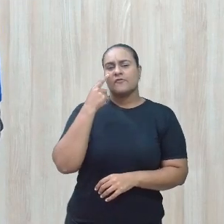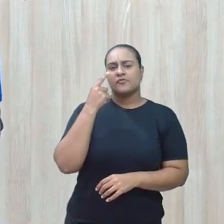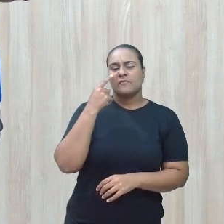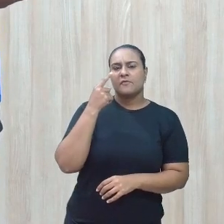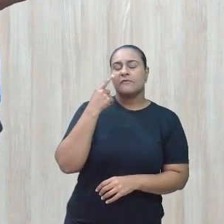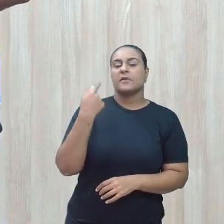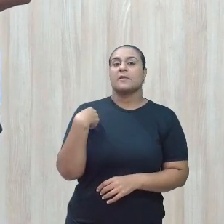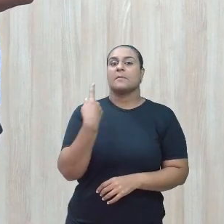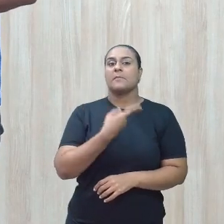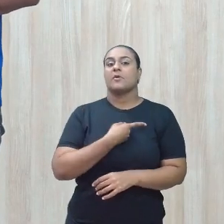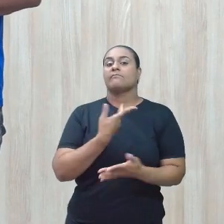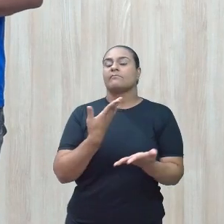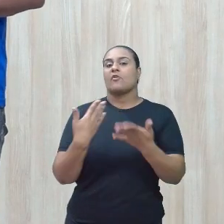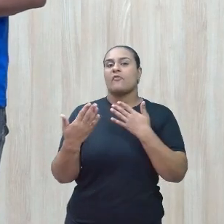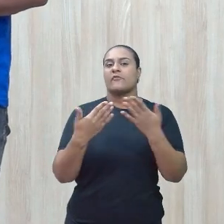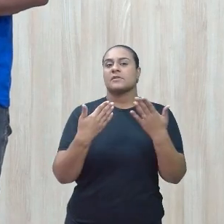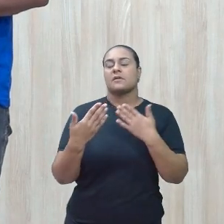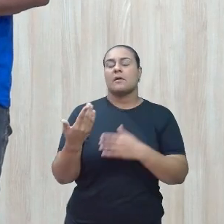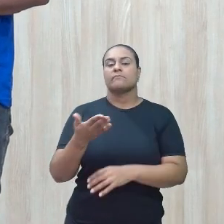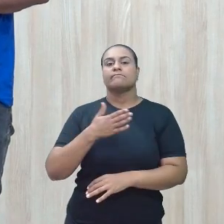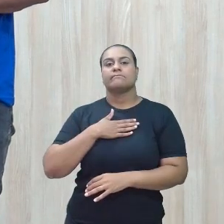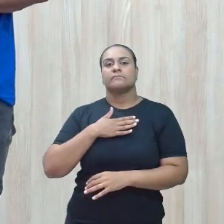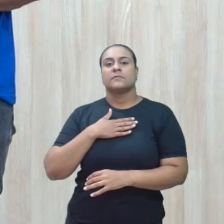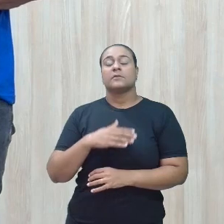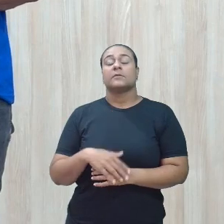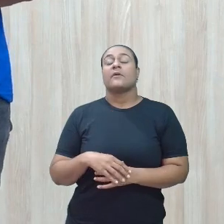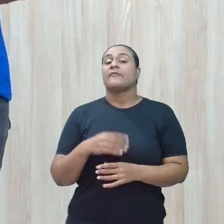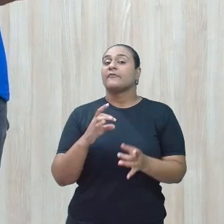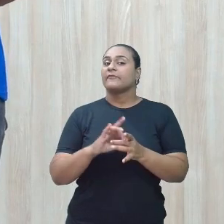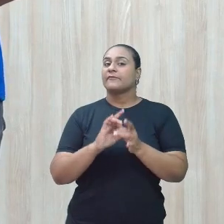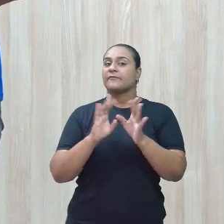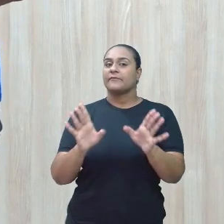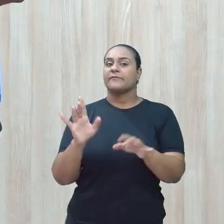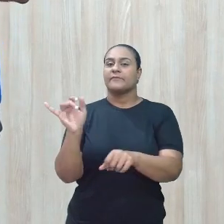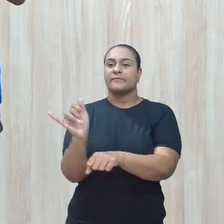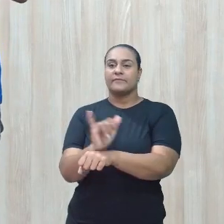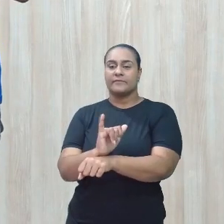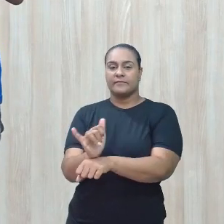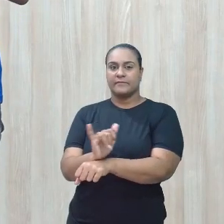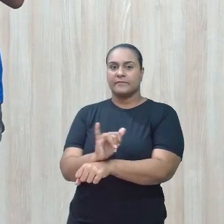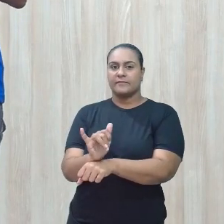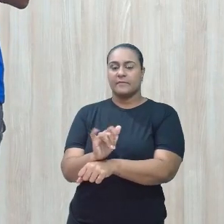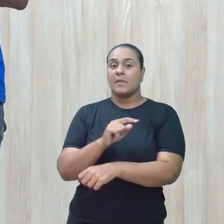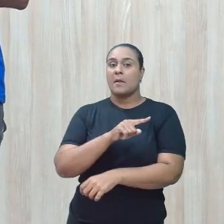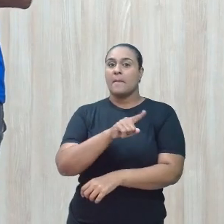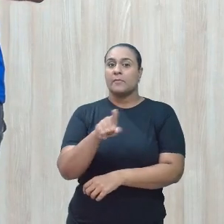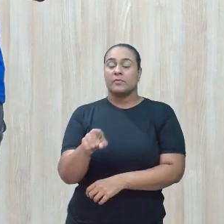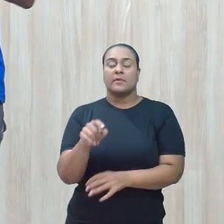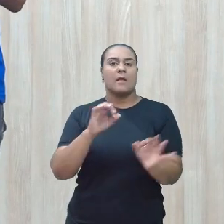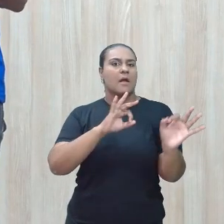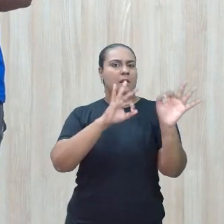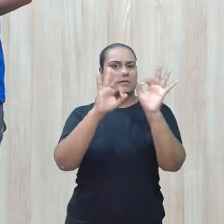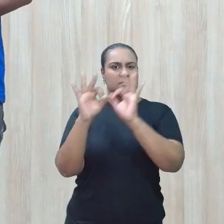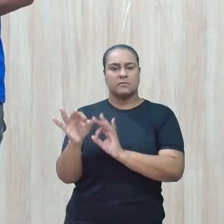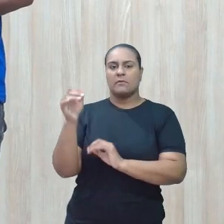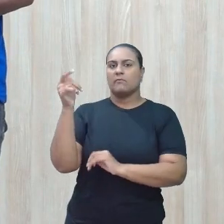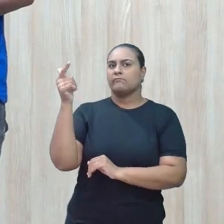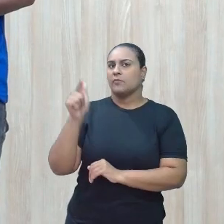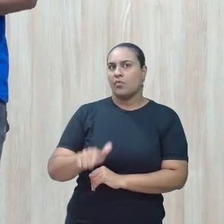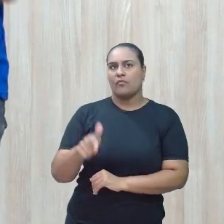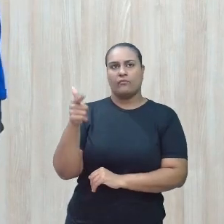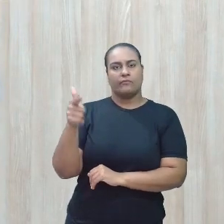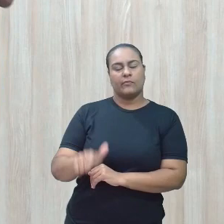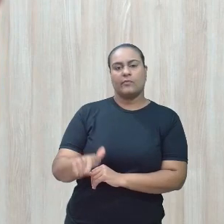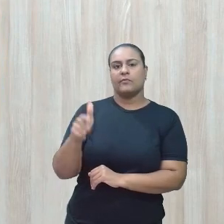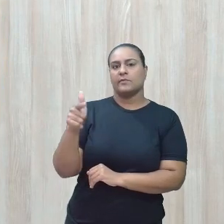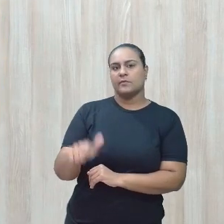comigo diretamente. Mas essas aulas também vão estar disponíveis no canal do YouTube. Vocês vão poder rever essas aulas quantas vezes vocês acharem